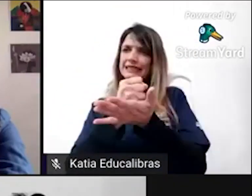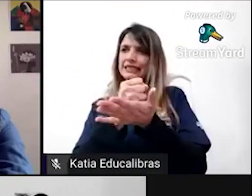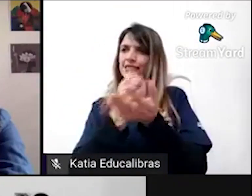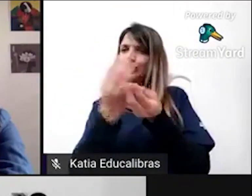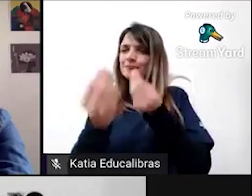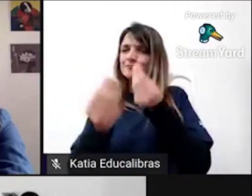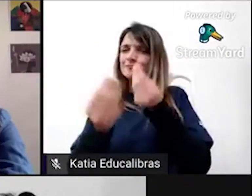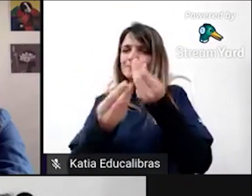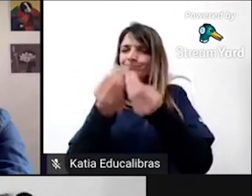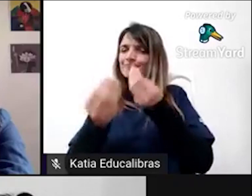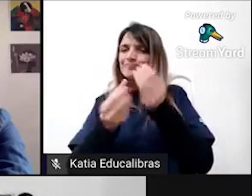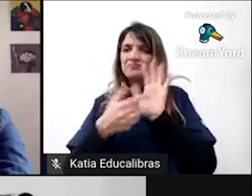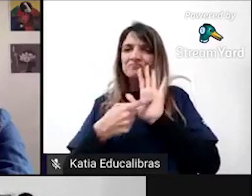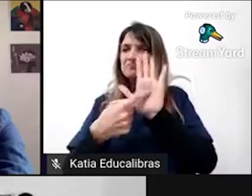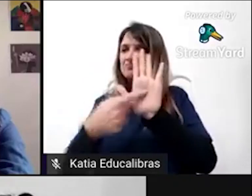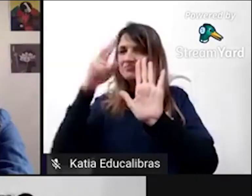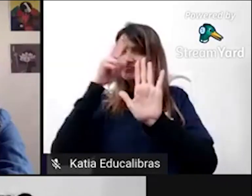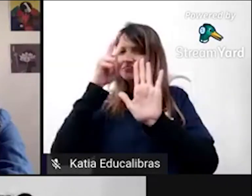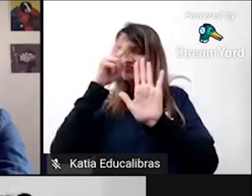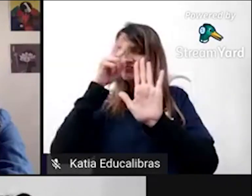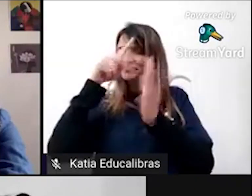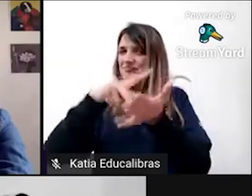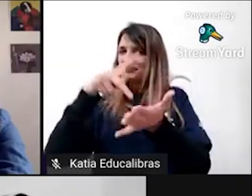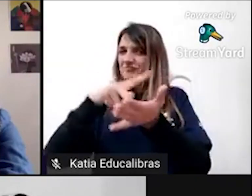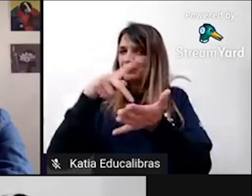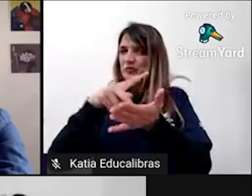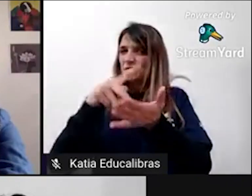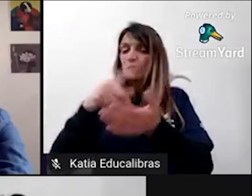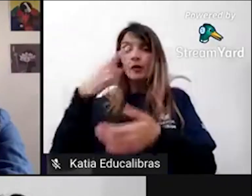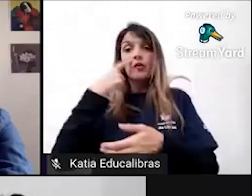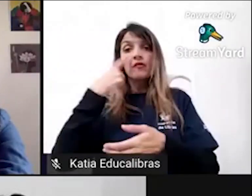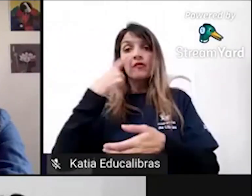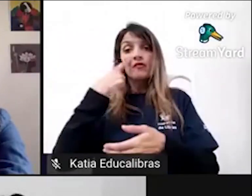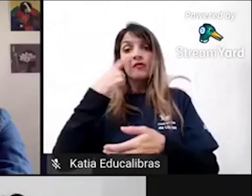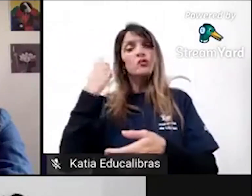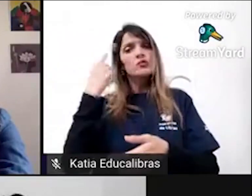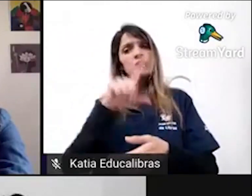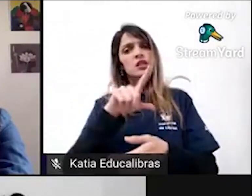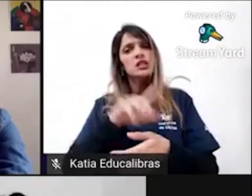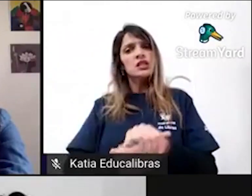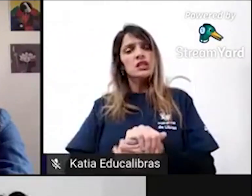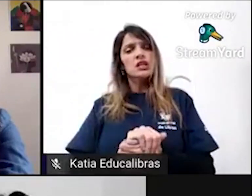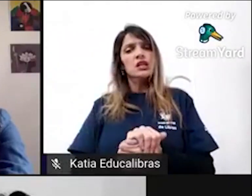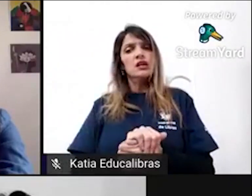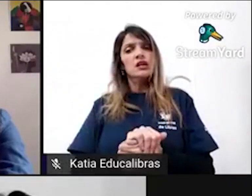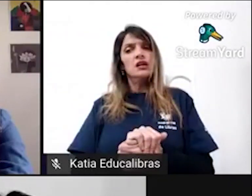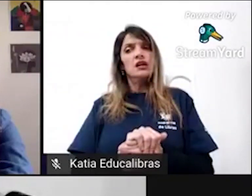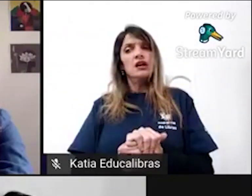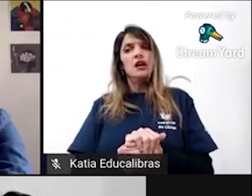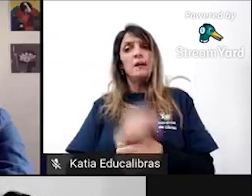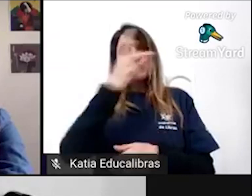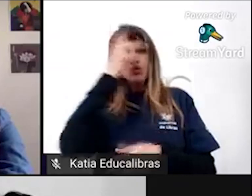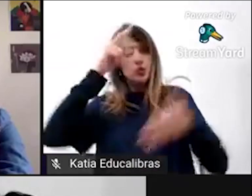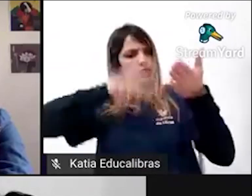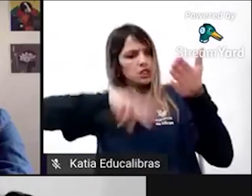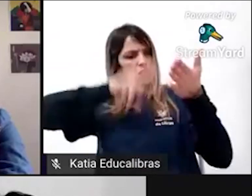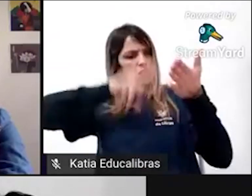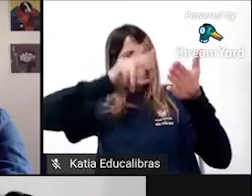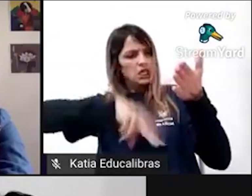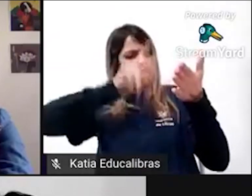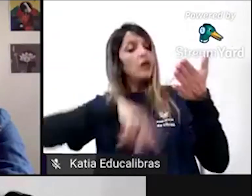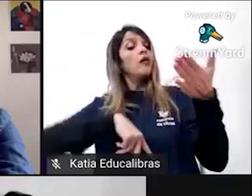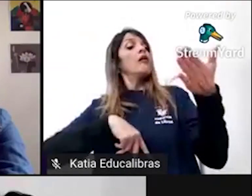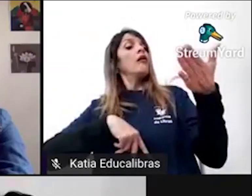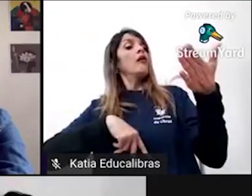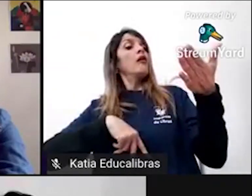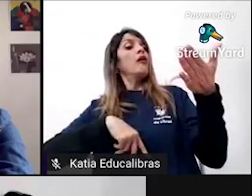nessa sopa para ver se a gente conseguia fazer com que as pessoas que tomem essa sopa, elas consigam sentir